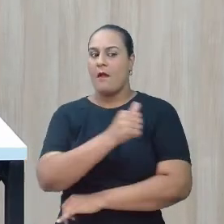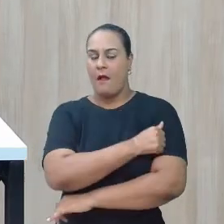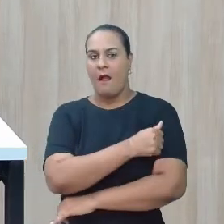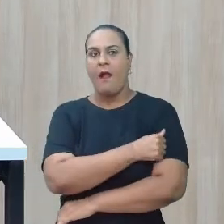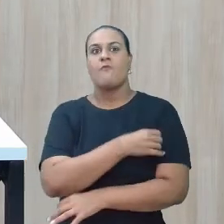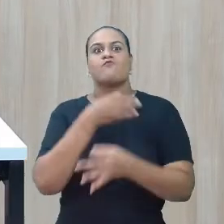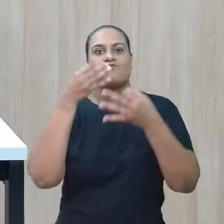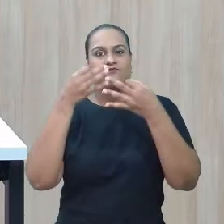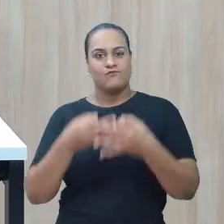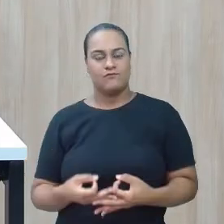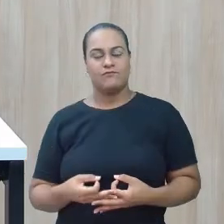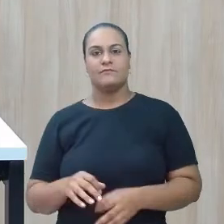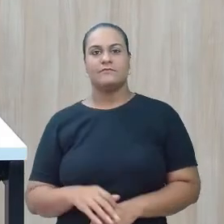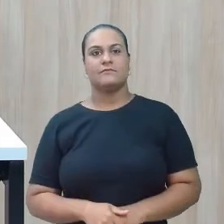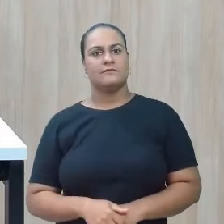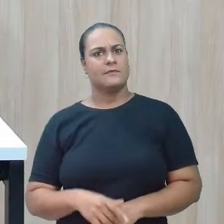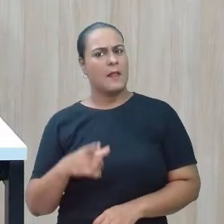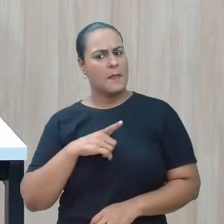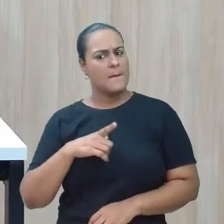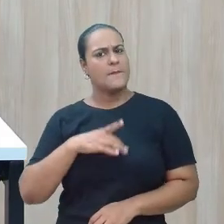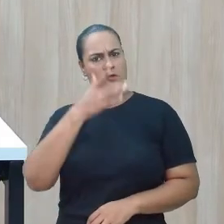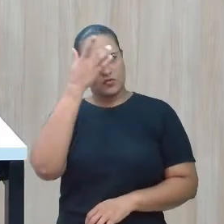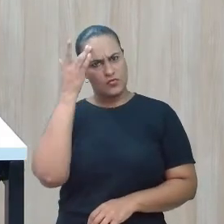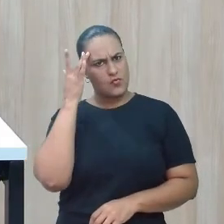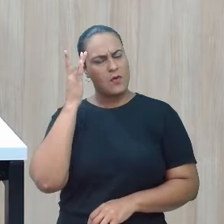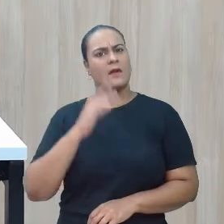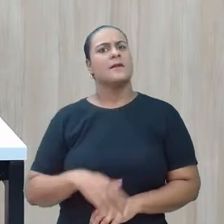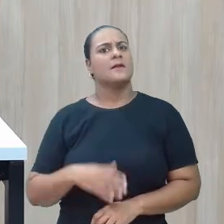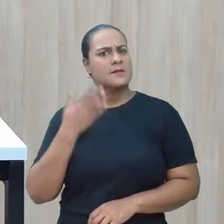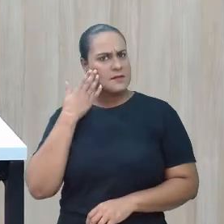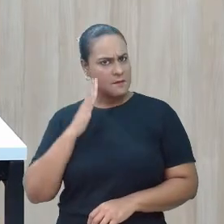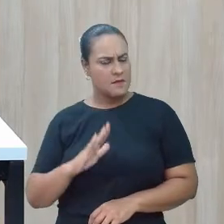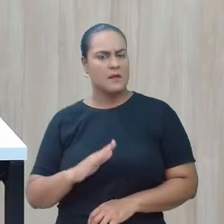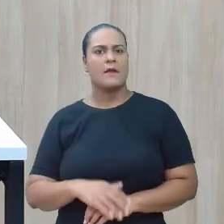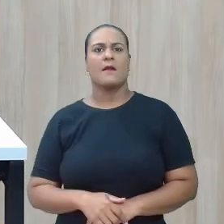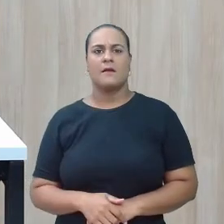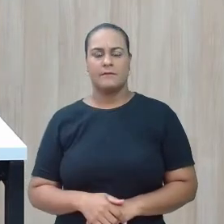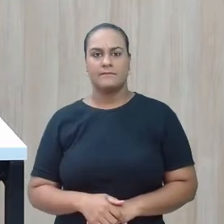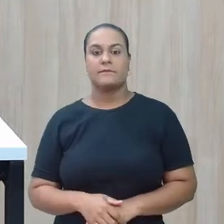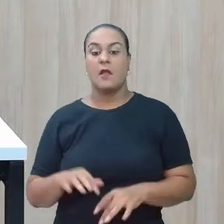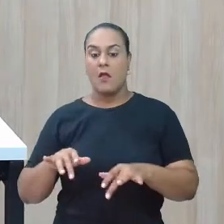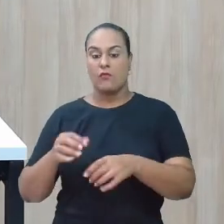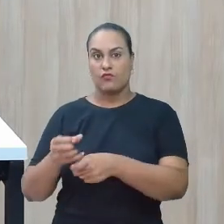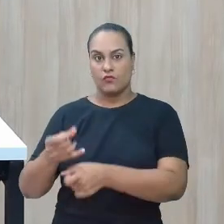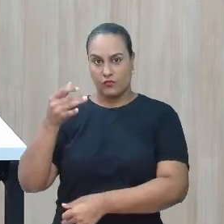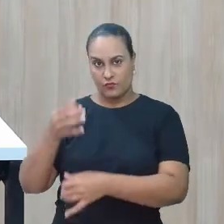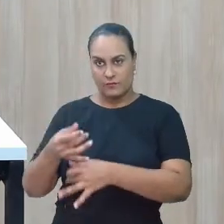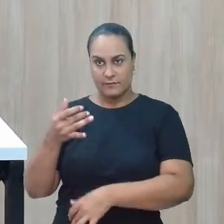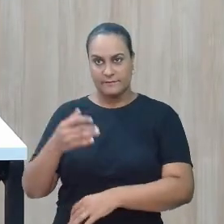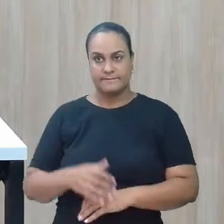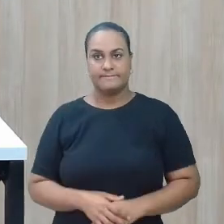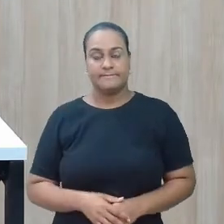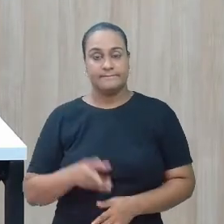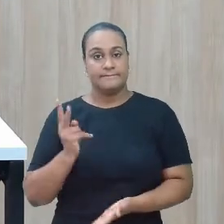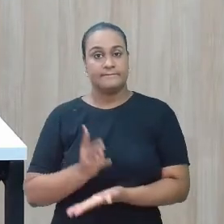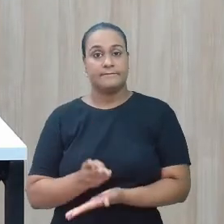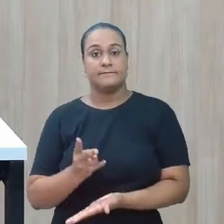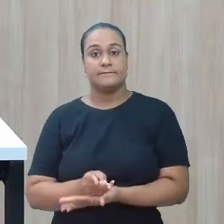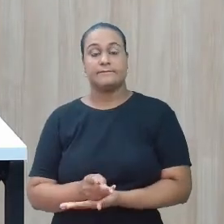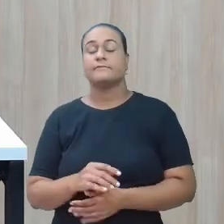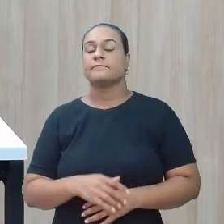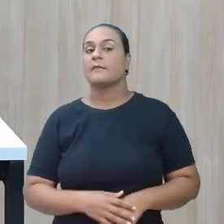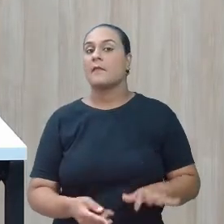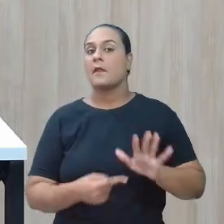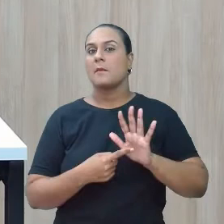E também tem gente que já sabia, mas não escreveu. Mas a gente precisa saber, pessoal, escreve lá. Vamos continuar. Aqui eu trouxe